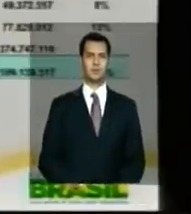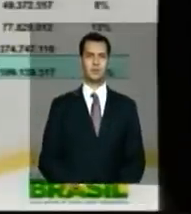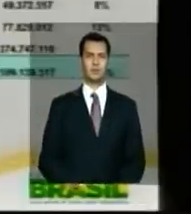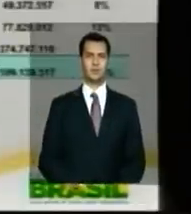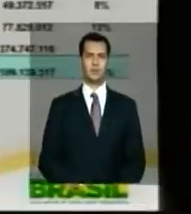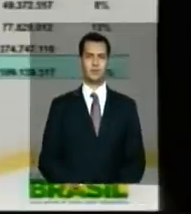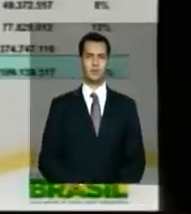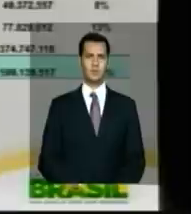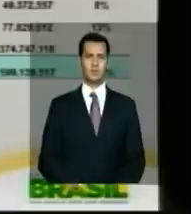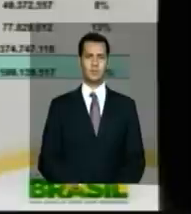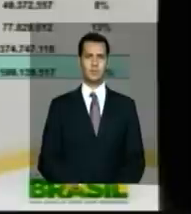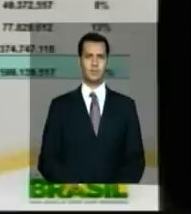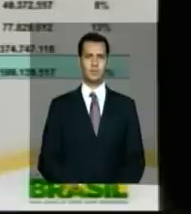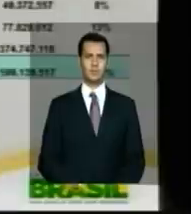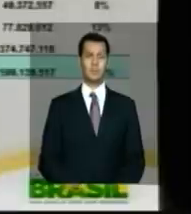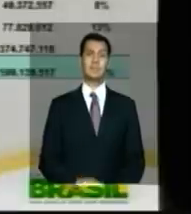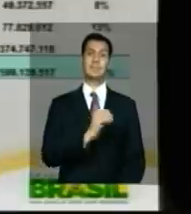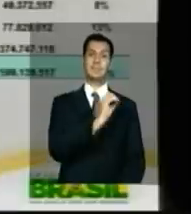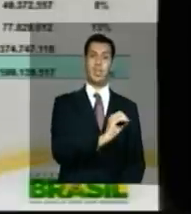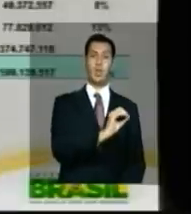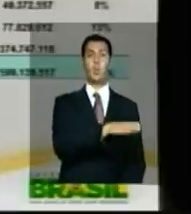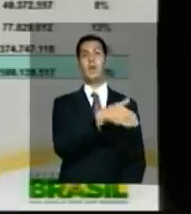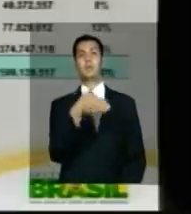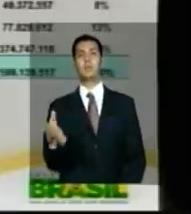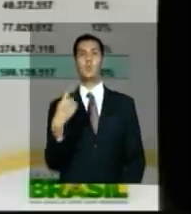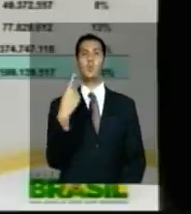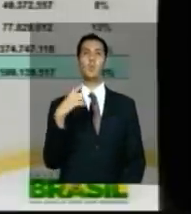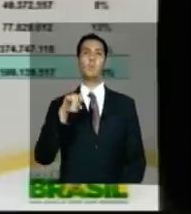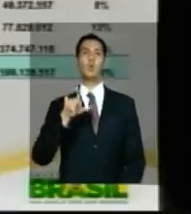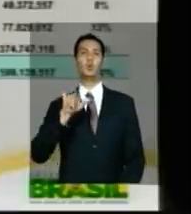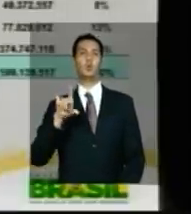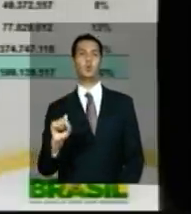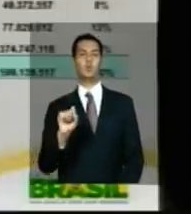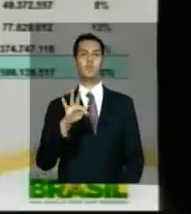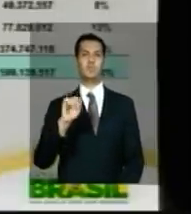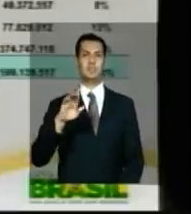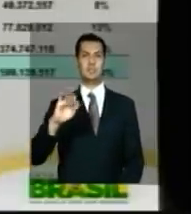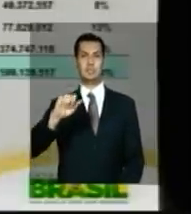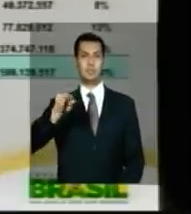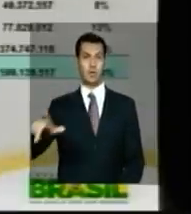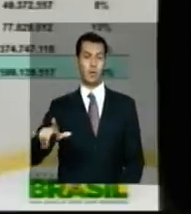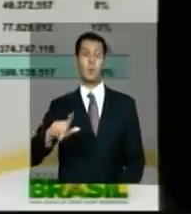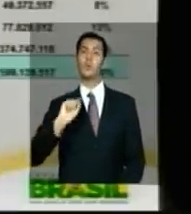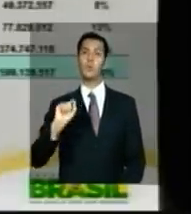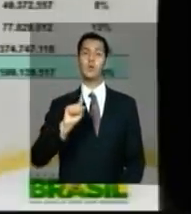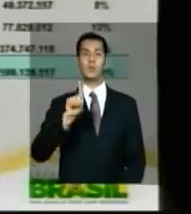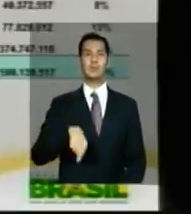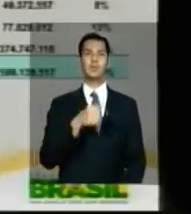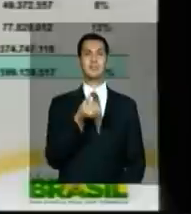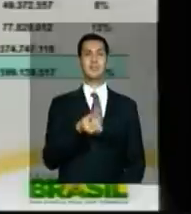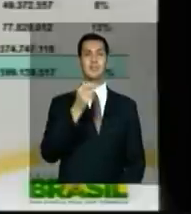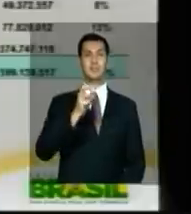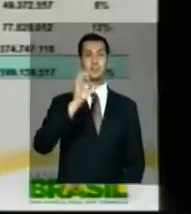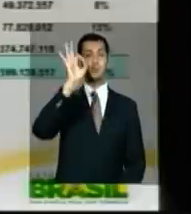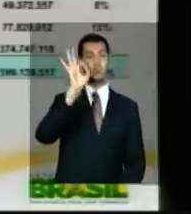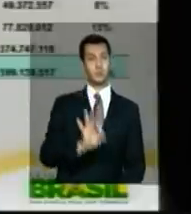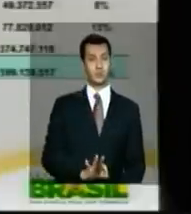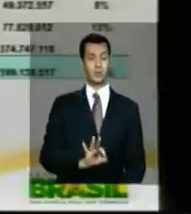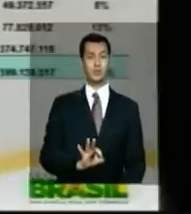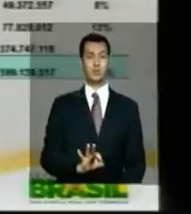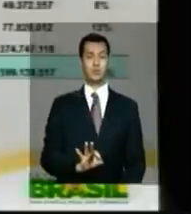até de zero a um módulo fiscal nós estamos falando de 65% dos imóveis Rurais